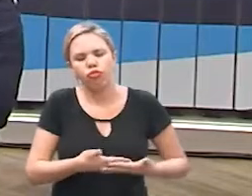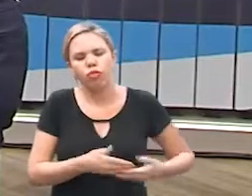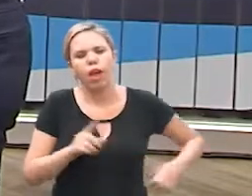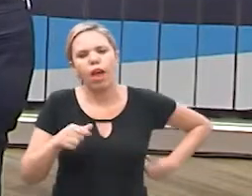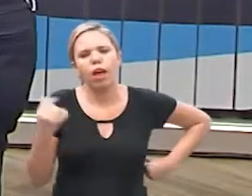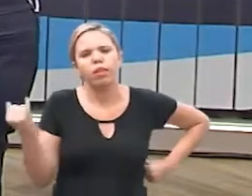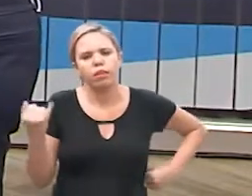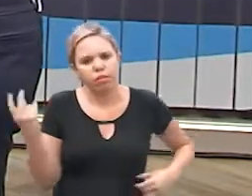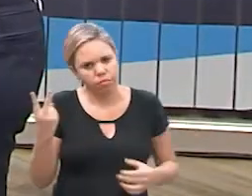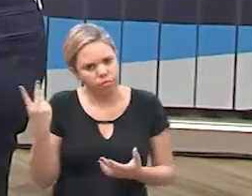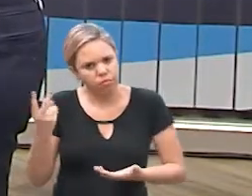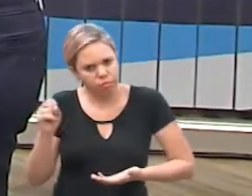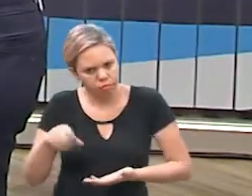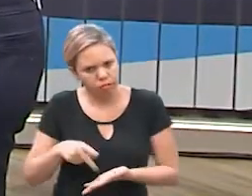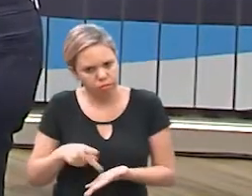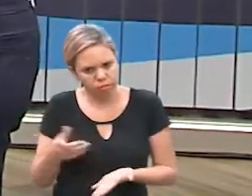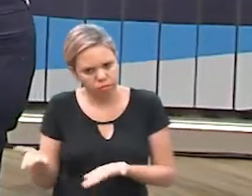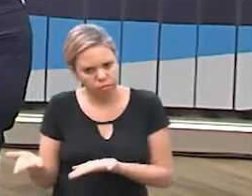aí mesmo?